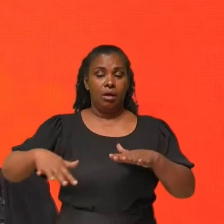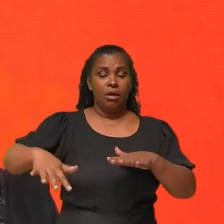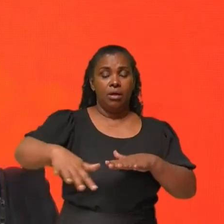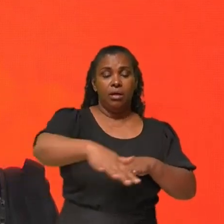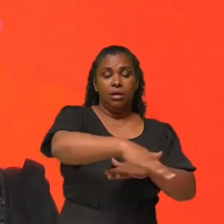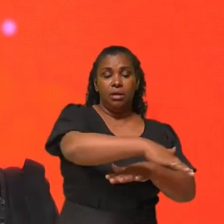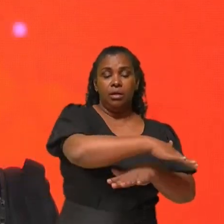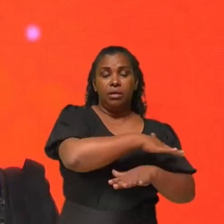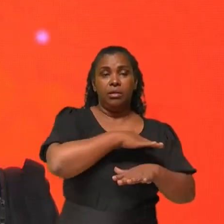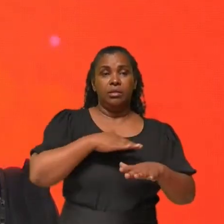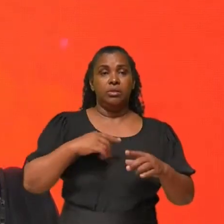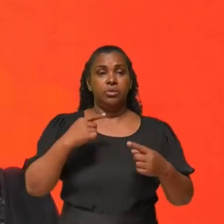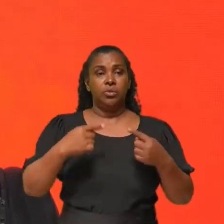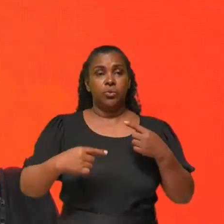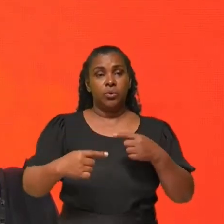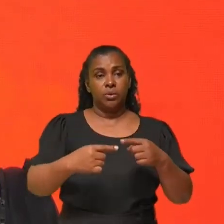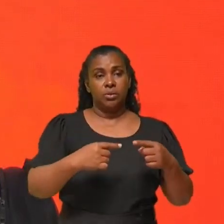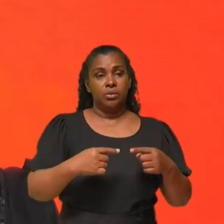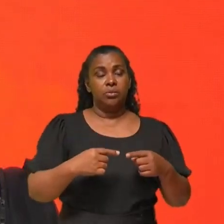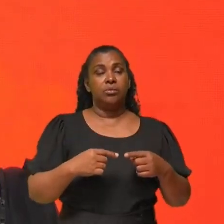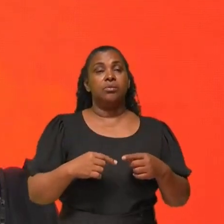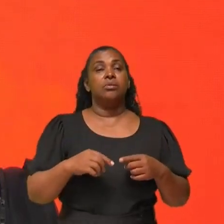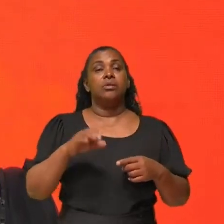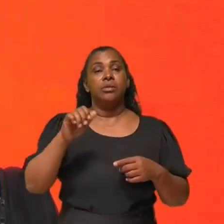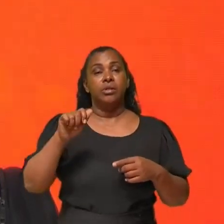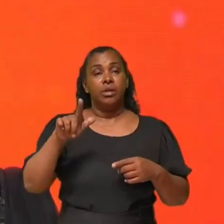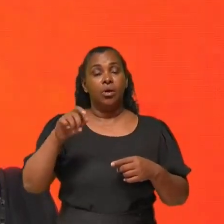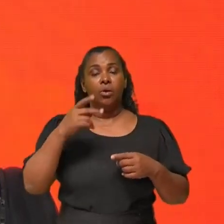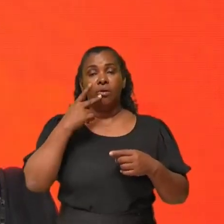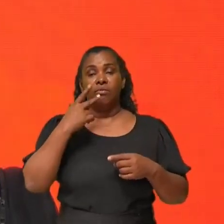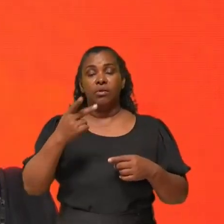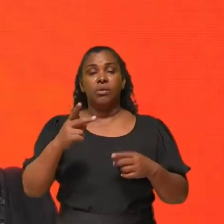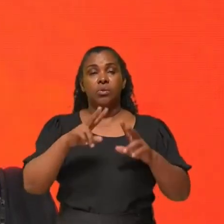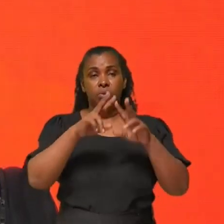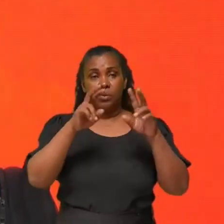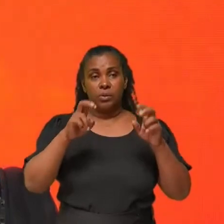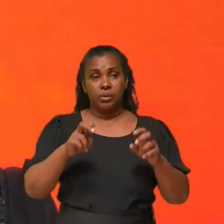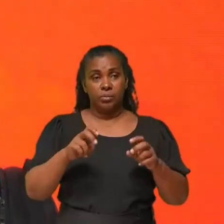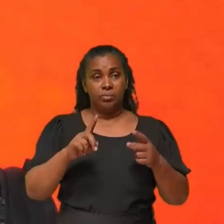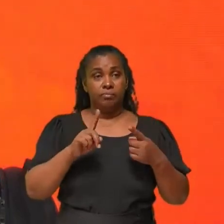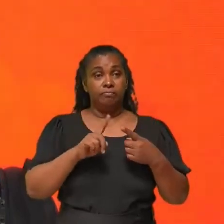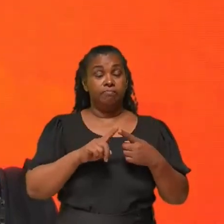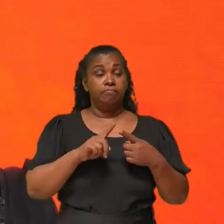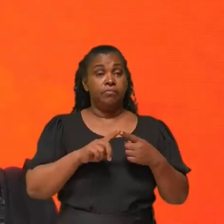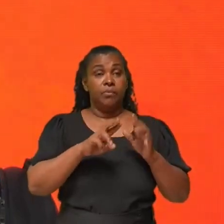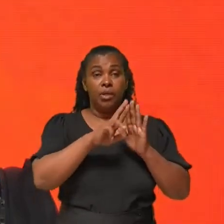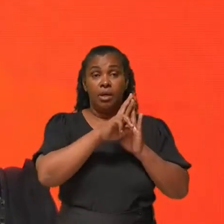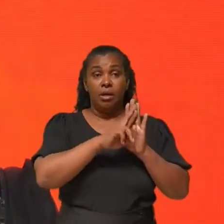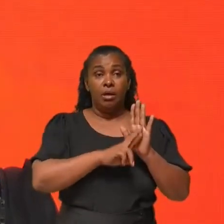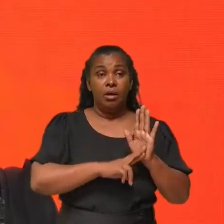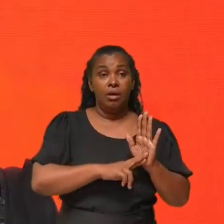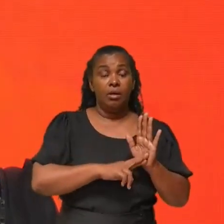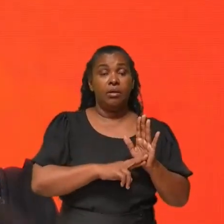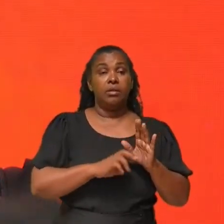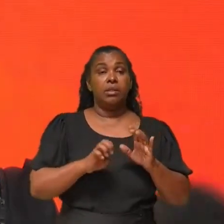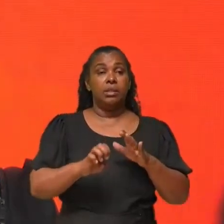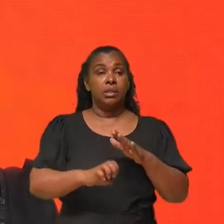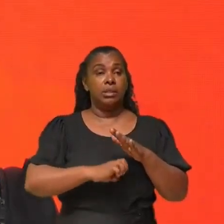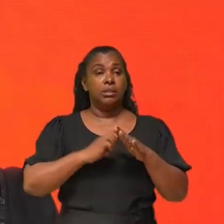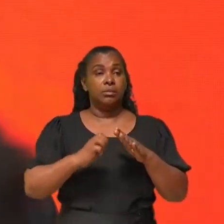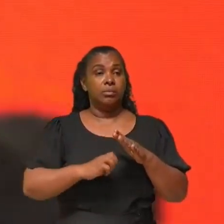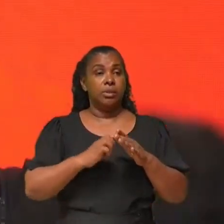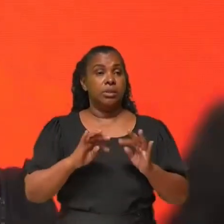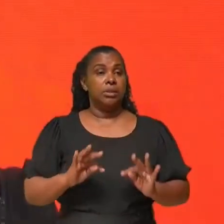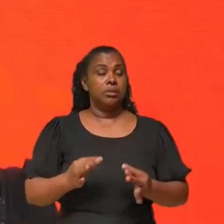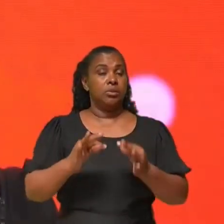concordo plenamente. O primeiro é sobre a regulamentação das Big Techs. algo que o Congresso não foi capaz de produzir e que